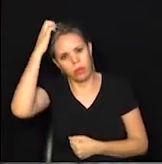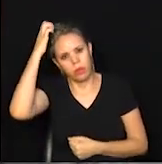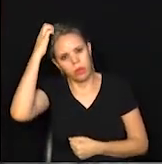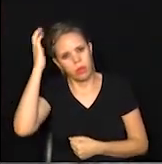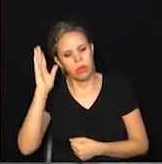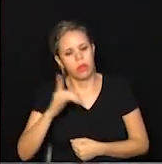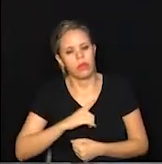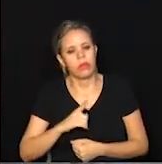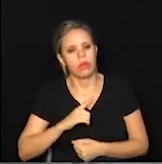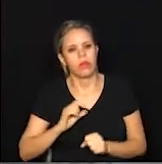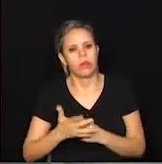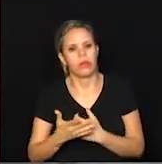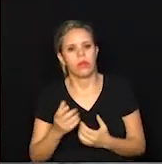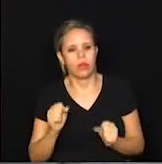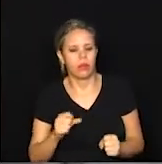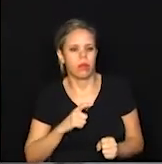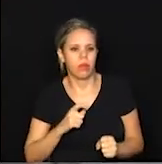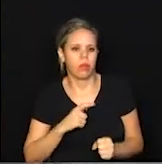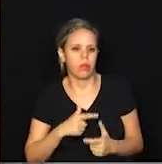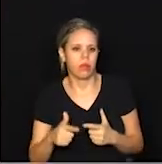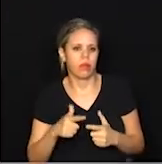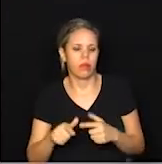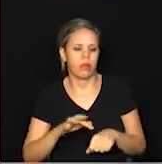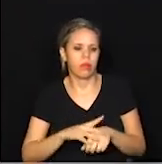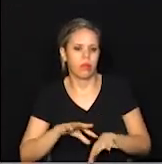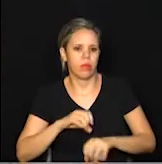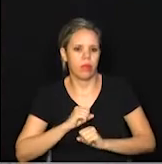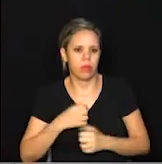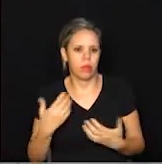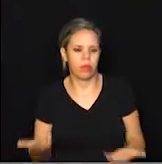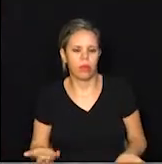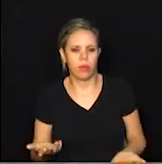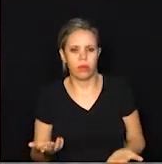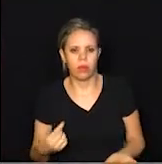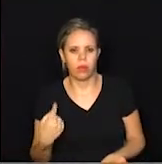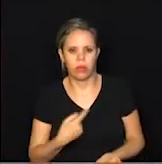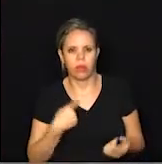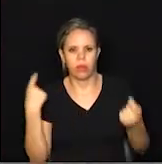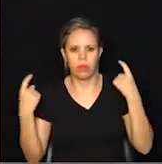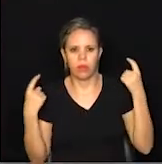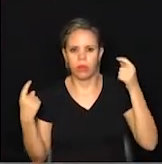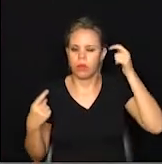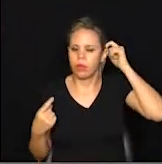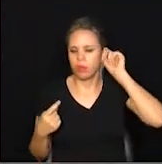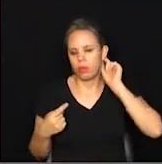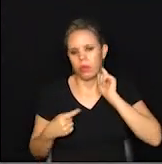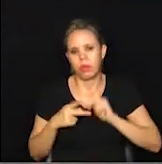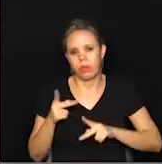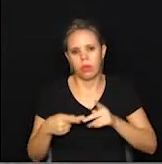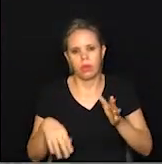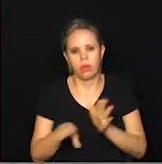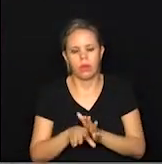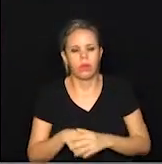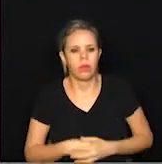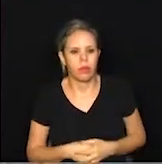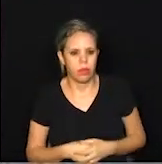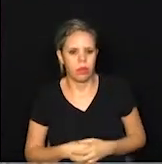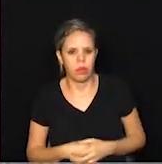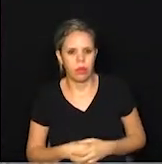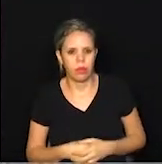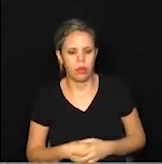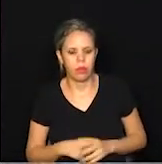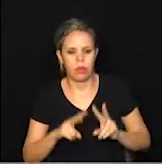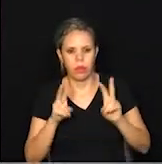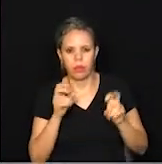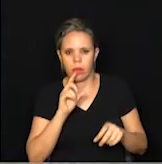teve Covid pode ter alguma sequela quanto a isso. Então, essa é a nossa preocupação com aqueles que estão vindo na questão